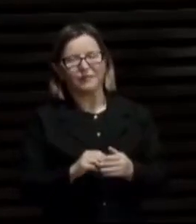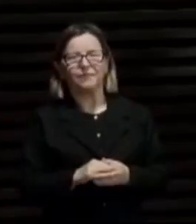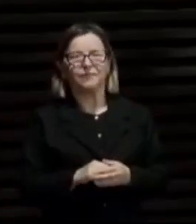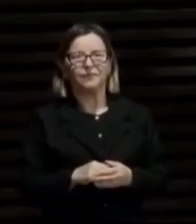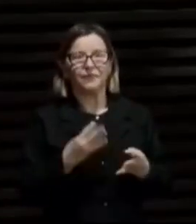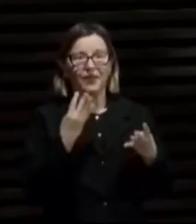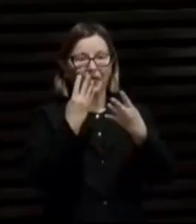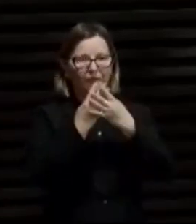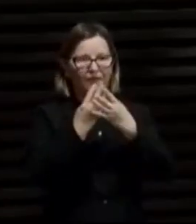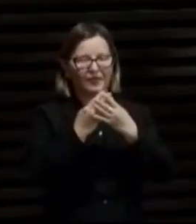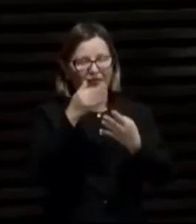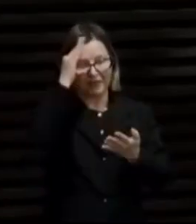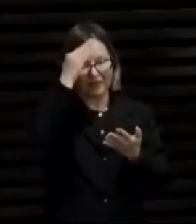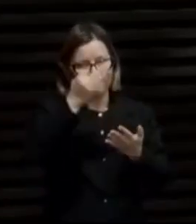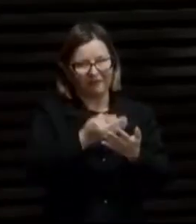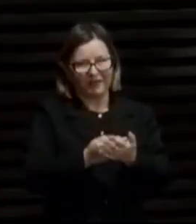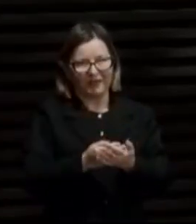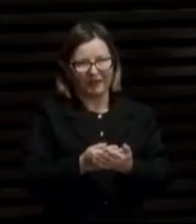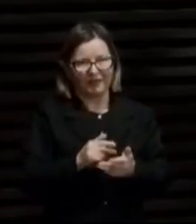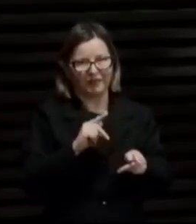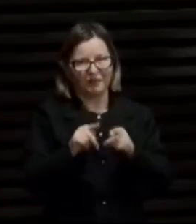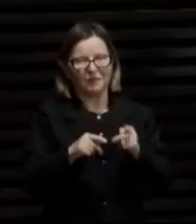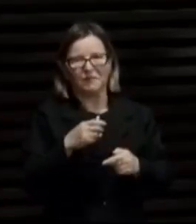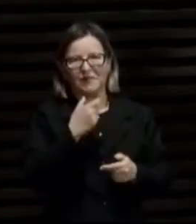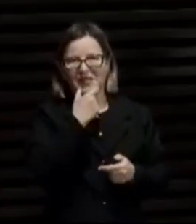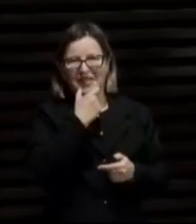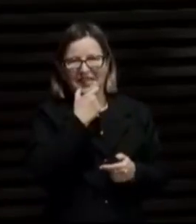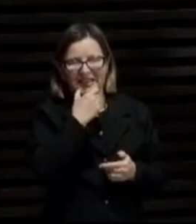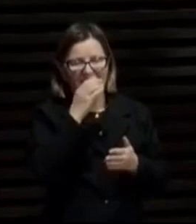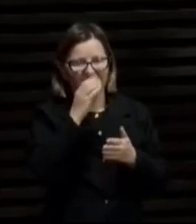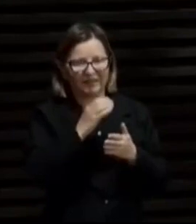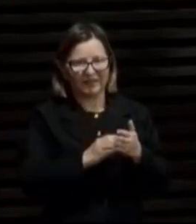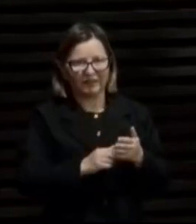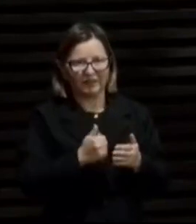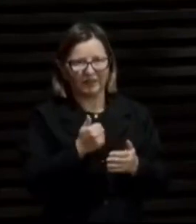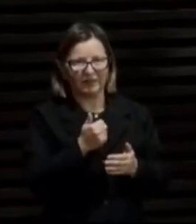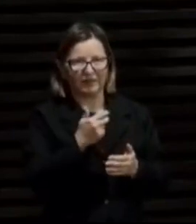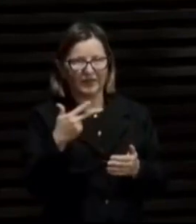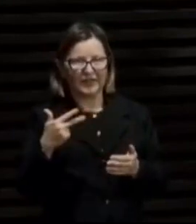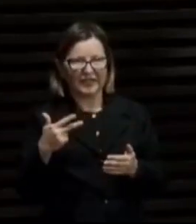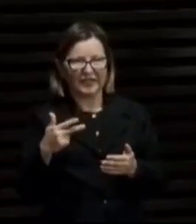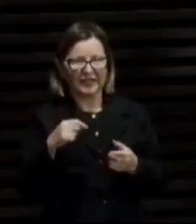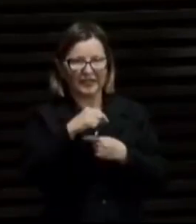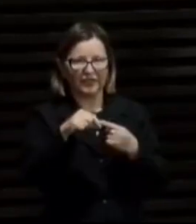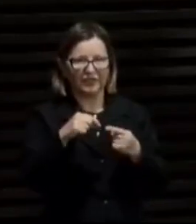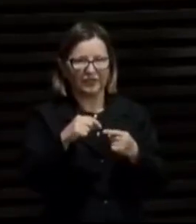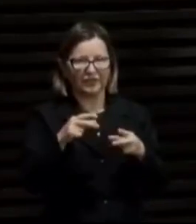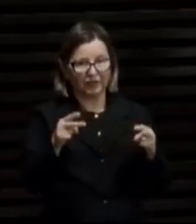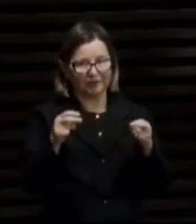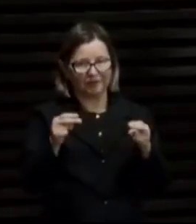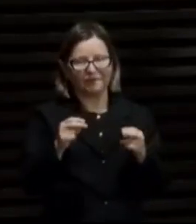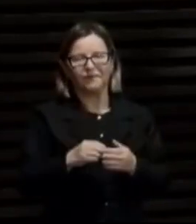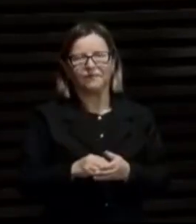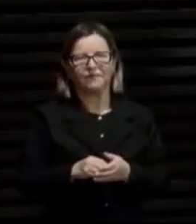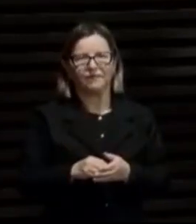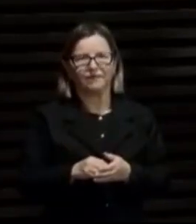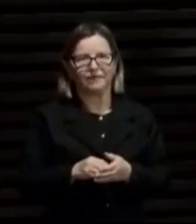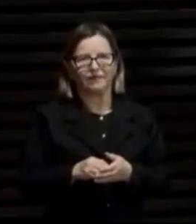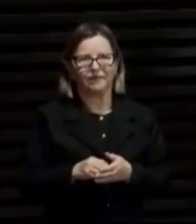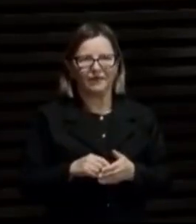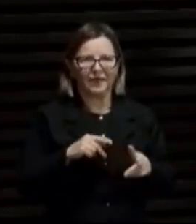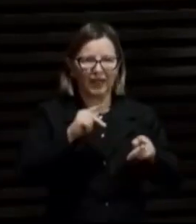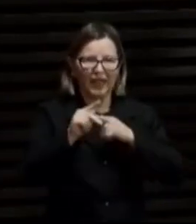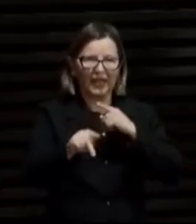Confissão de Fé de Westminster, no capítulo 13 da santificação, observe o que ela está dizendo. Os que